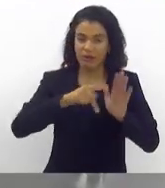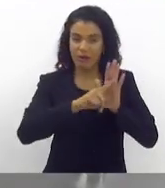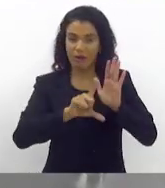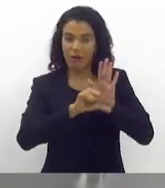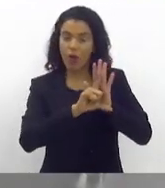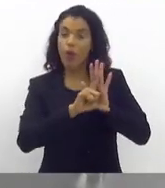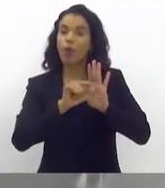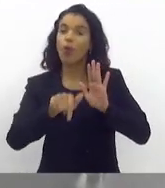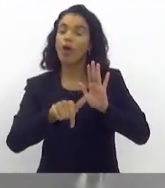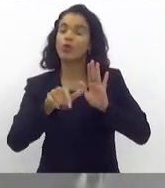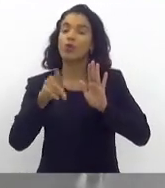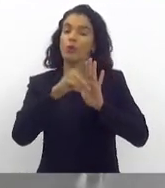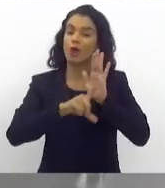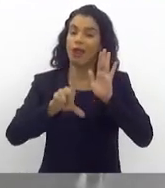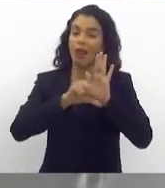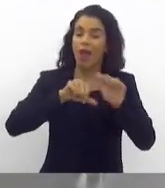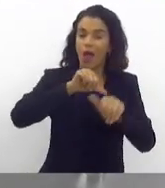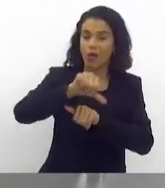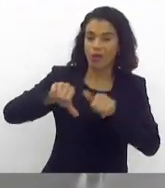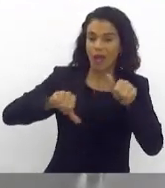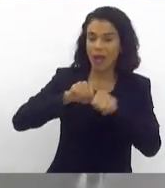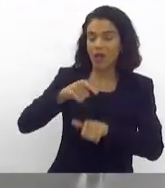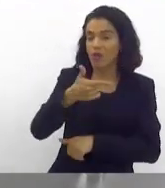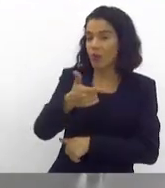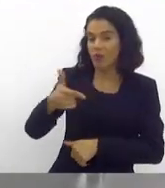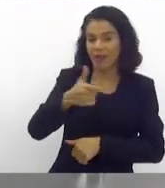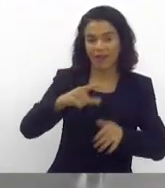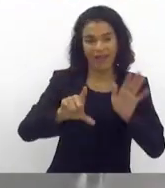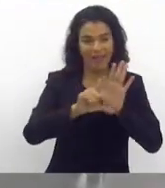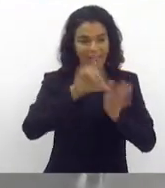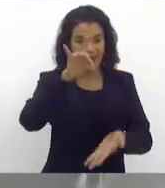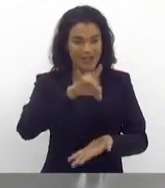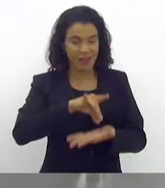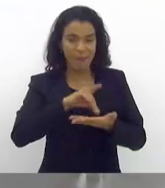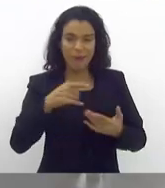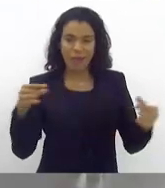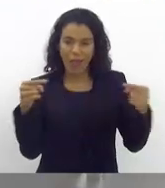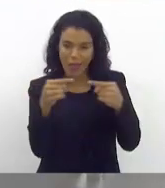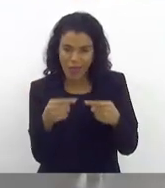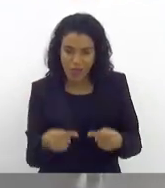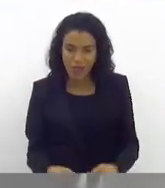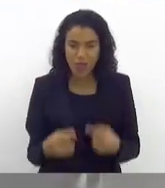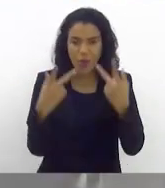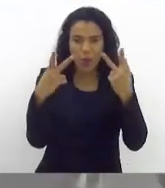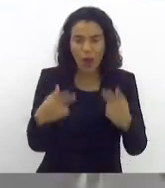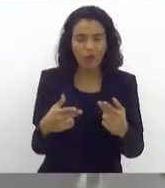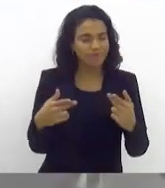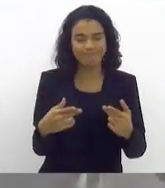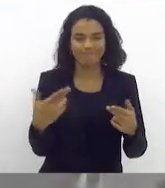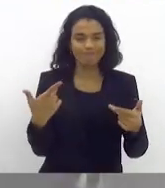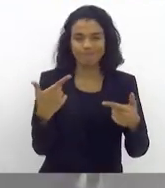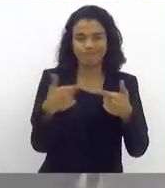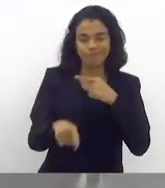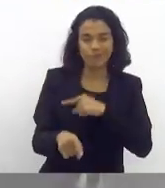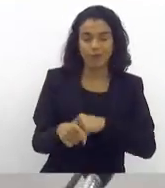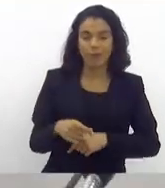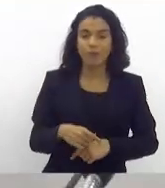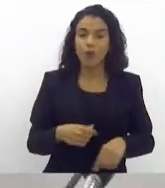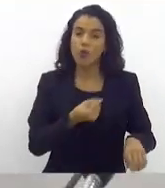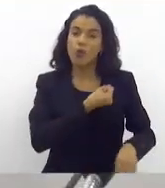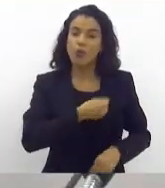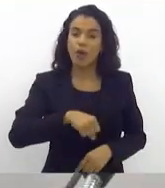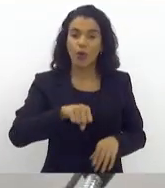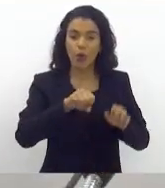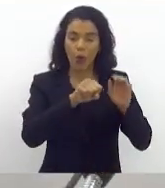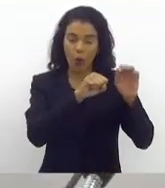ele altera algo que não está previsto na lei original. Mas quando é algo exatamente igual da lei original, não tem sentido. Item 8 da pauta é o